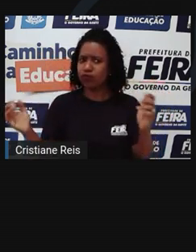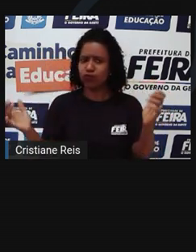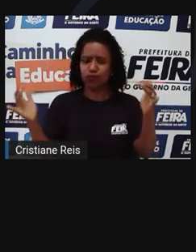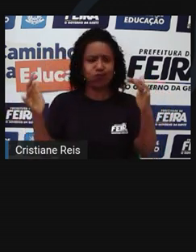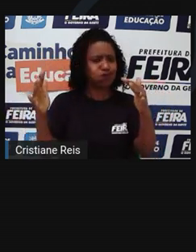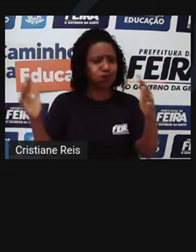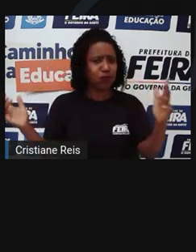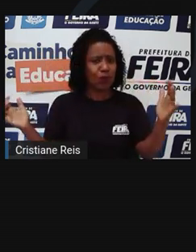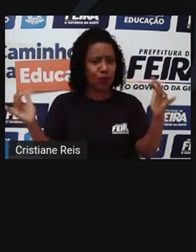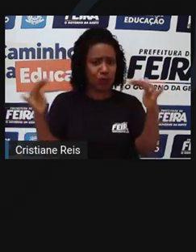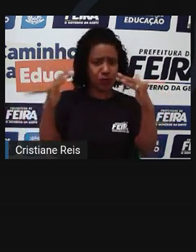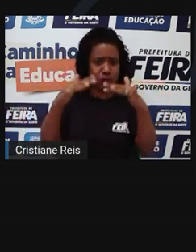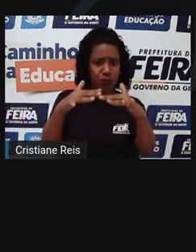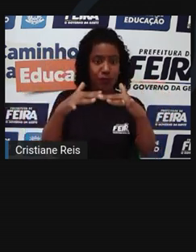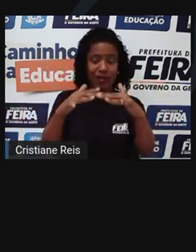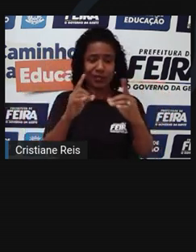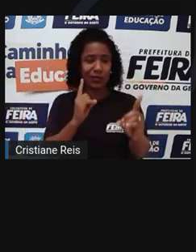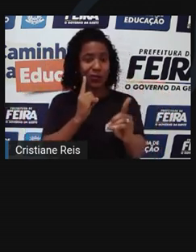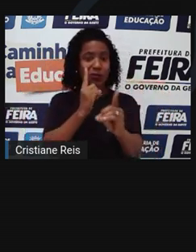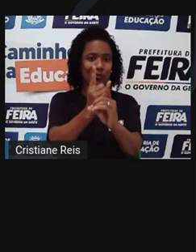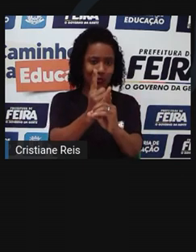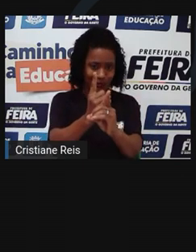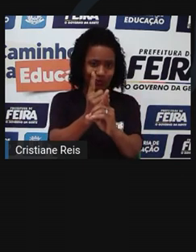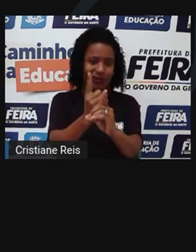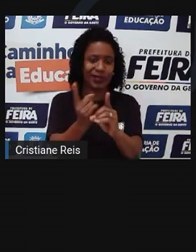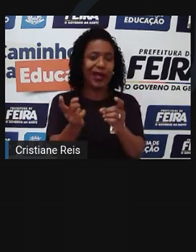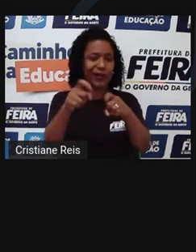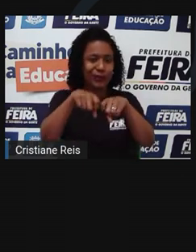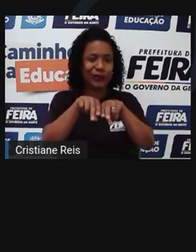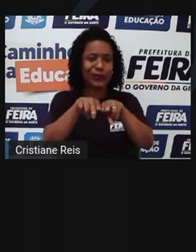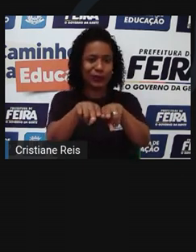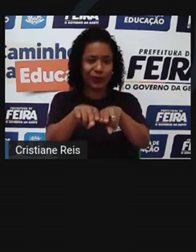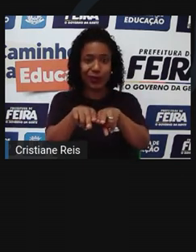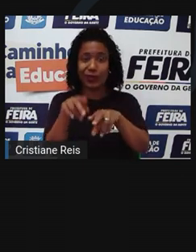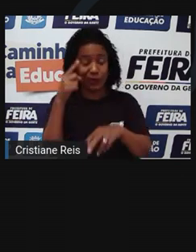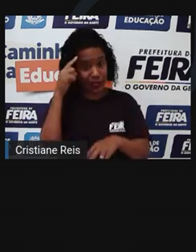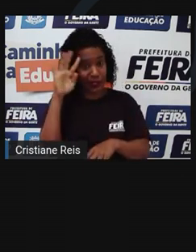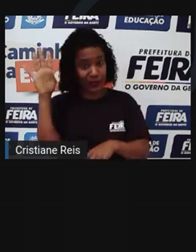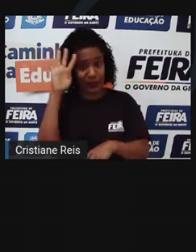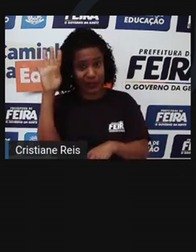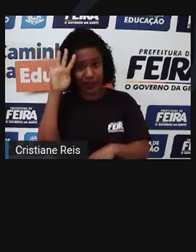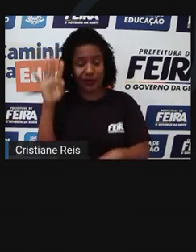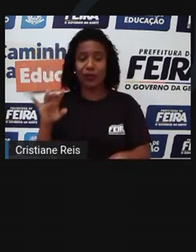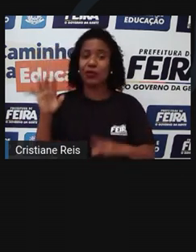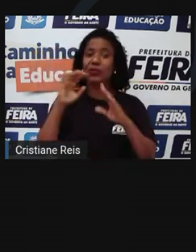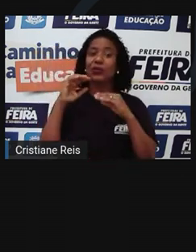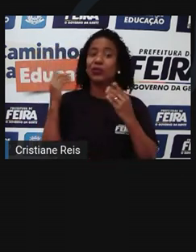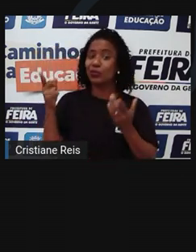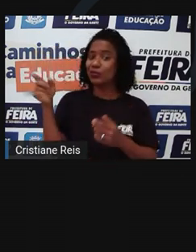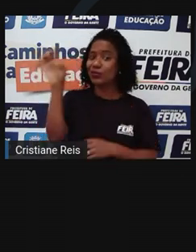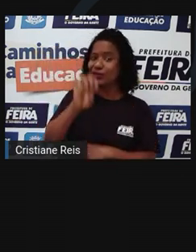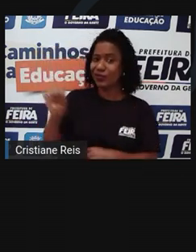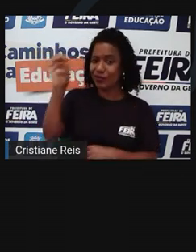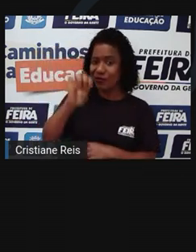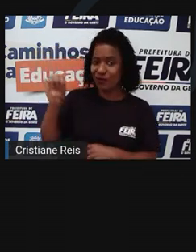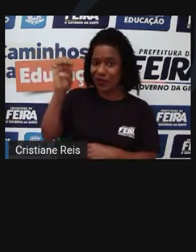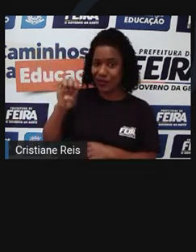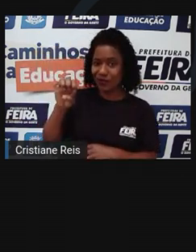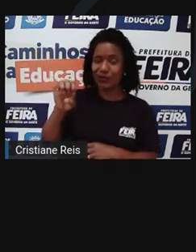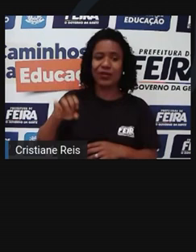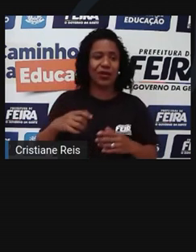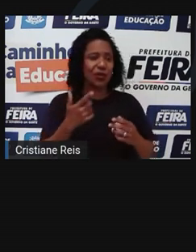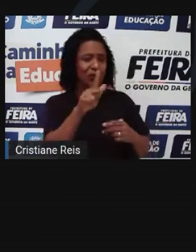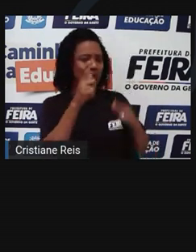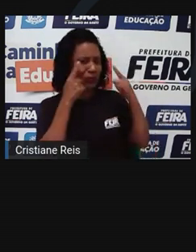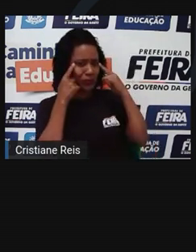e os humanos de hoje seriam resultado desse cruzamento. Os europeus seriam em parte descendentes de neandertais, os chineses teriam parte de Homo erectus e